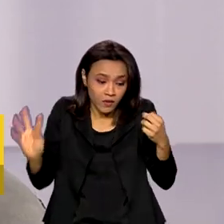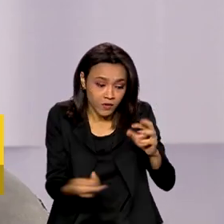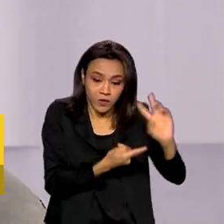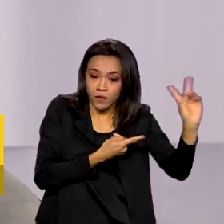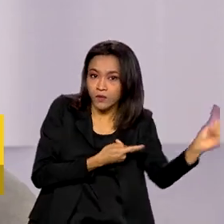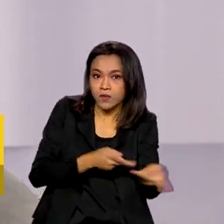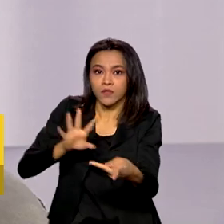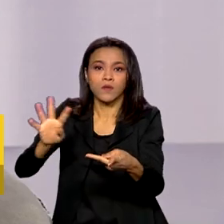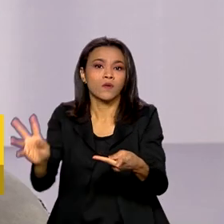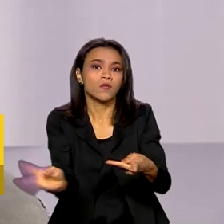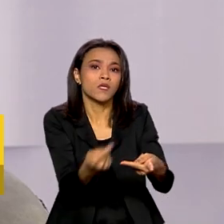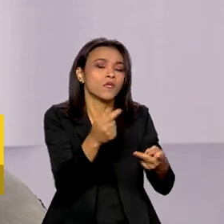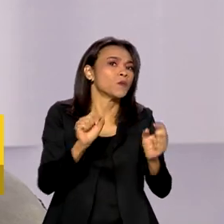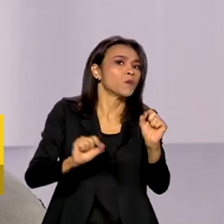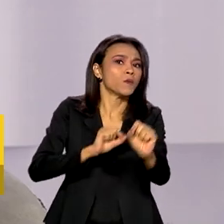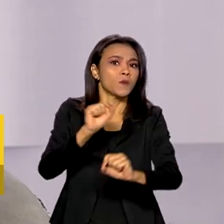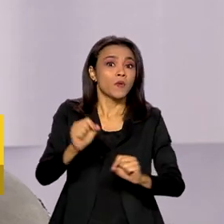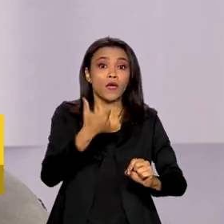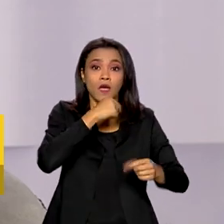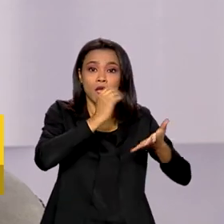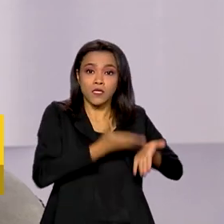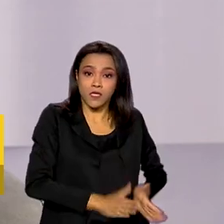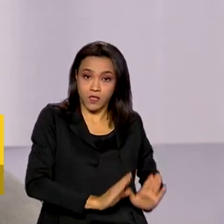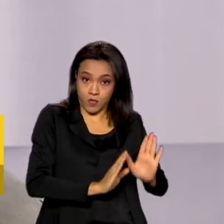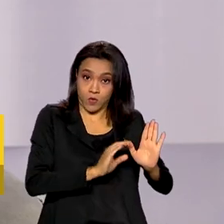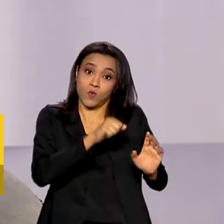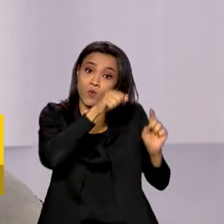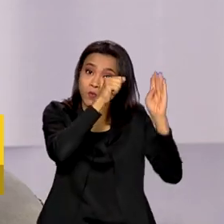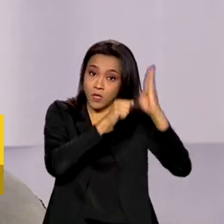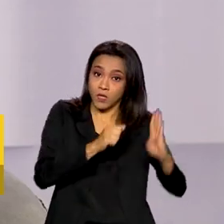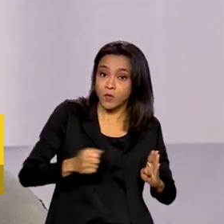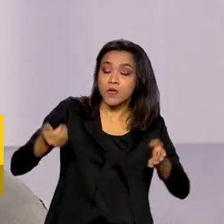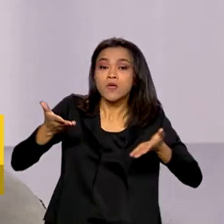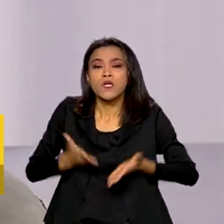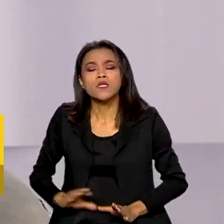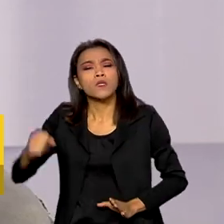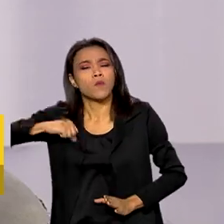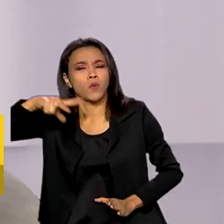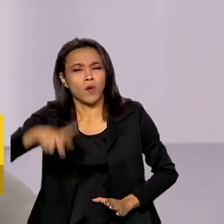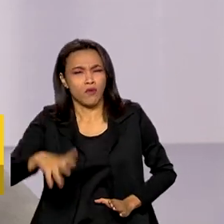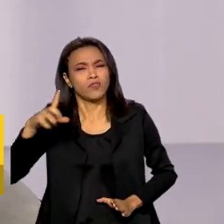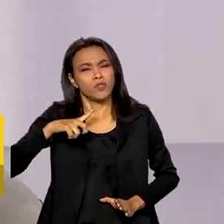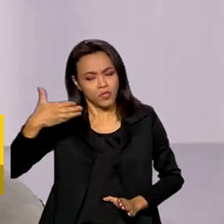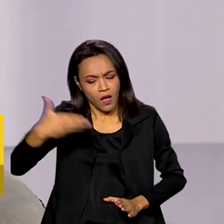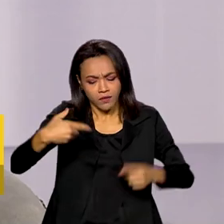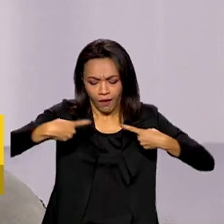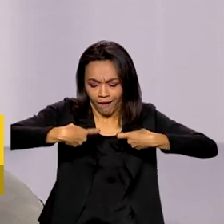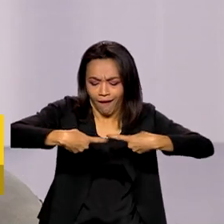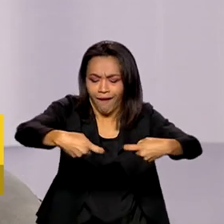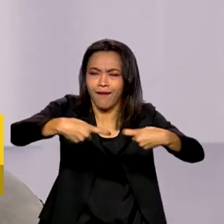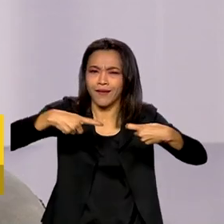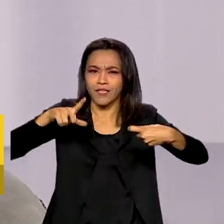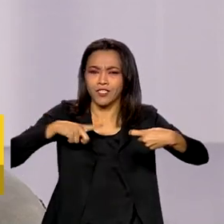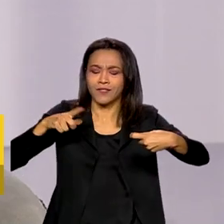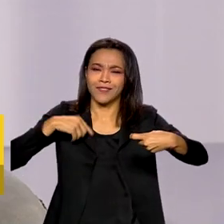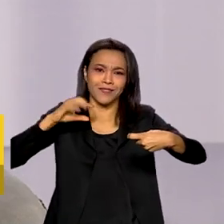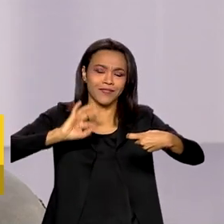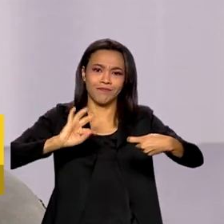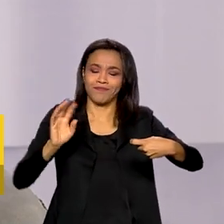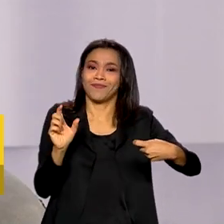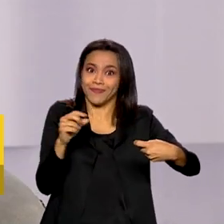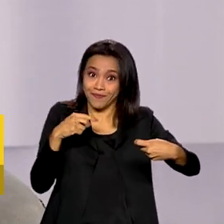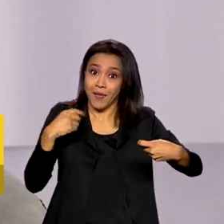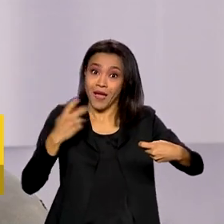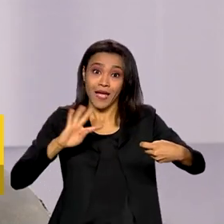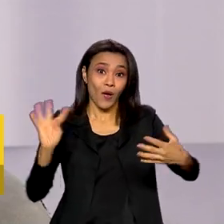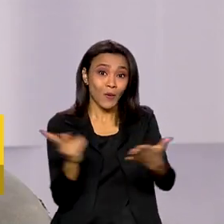ou real, entre nascidos no Brasil e nascidos em Portugal. Existia também essa guerra, que gerou várias batalhas que foram